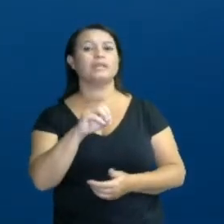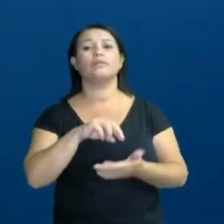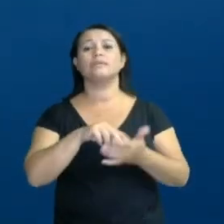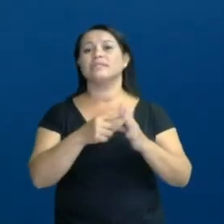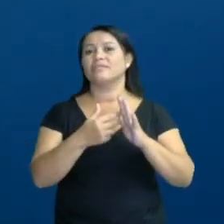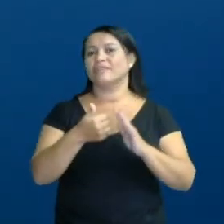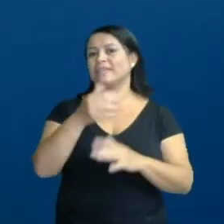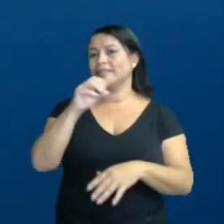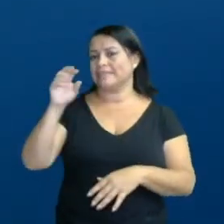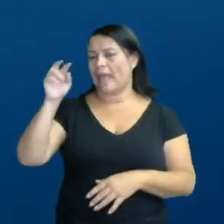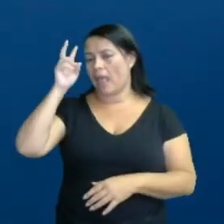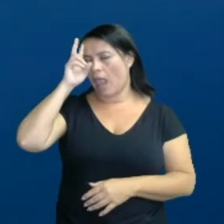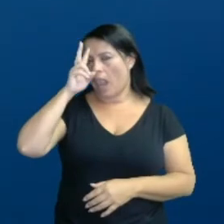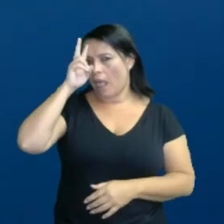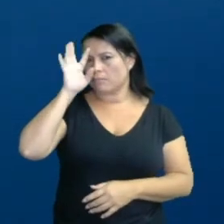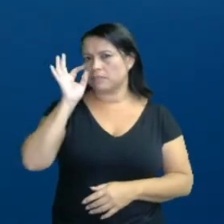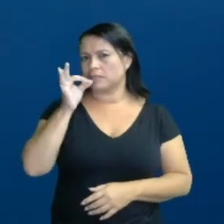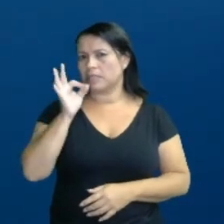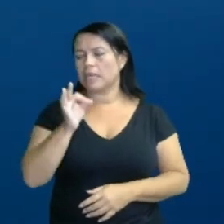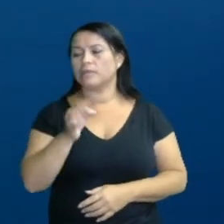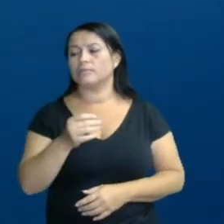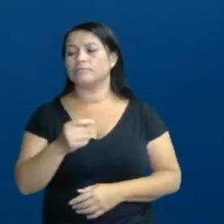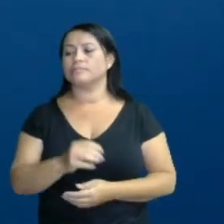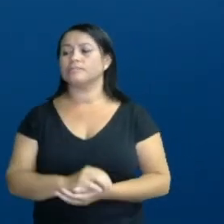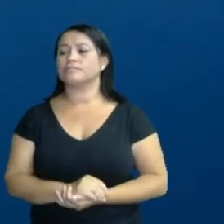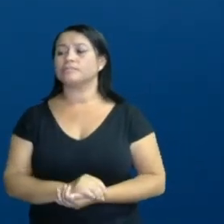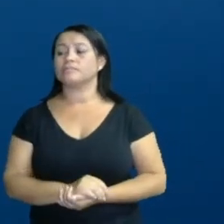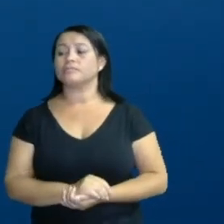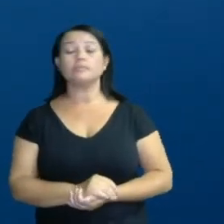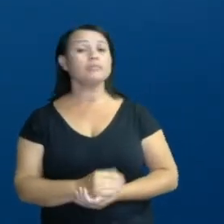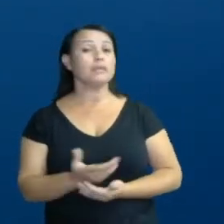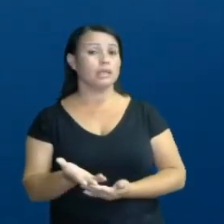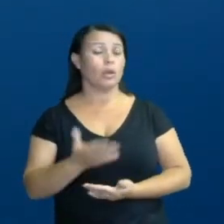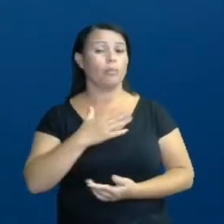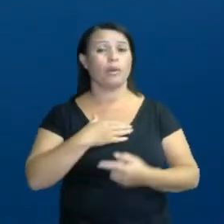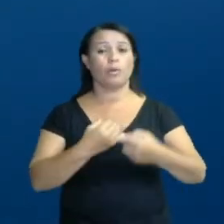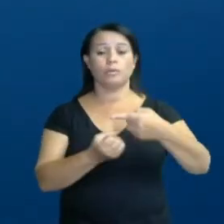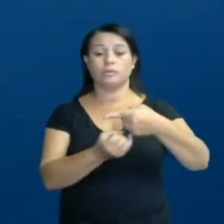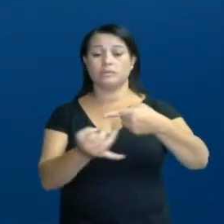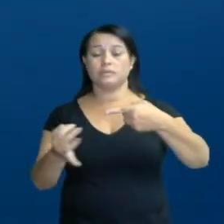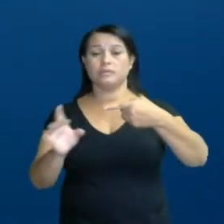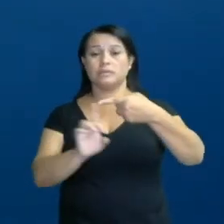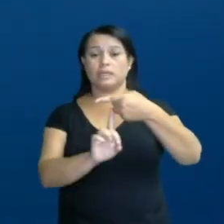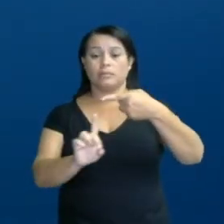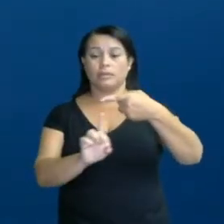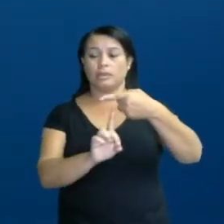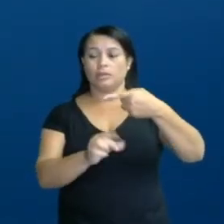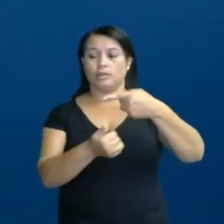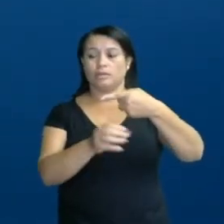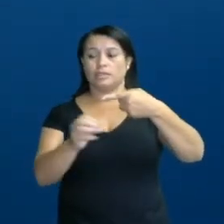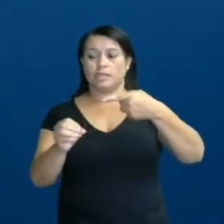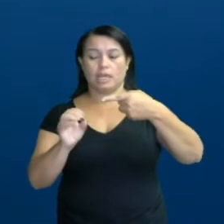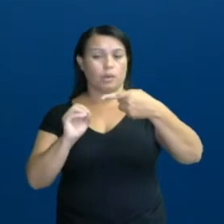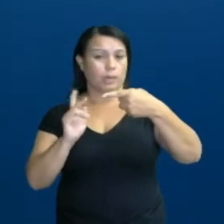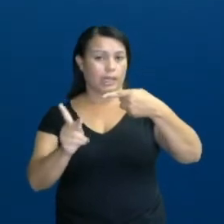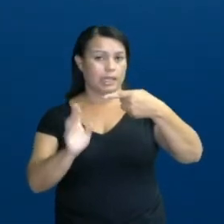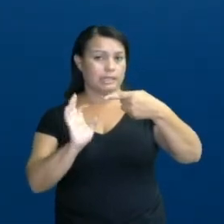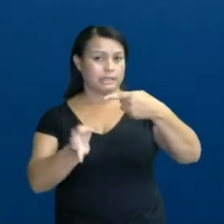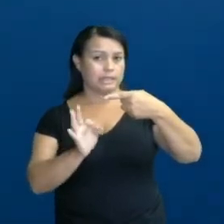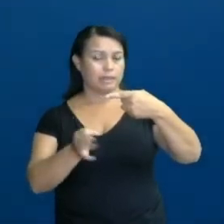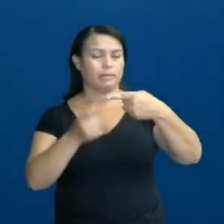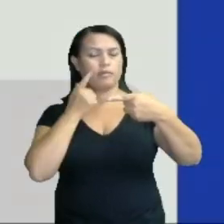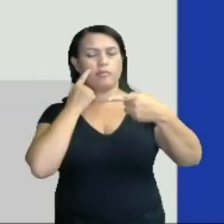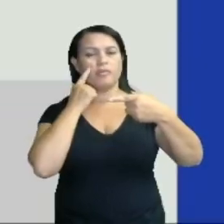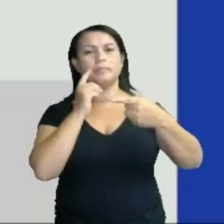Tá vendo que lembra o número 100? Então, sempre agora, o meu denominador vai ser quem? 100, tá ok? Ó,